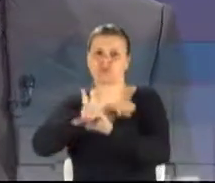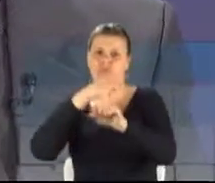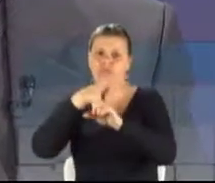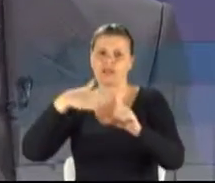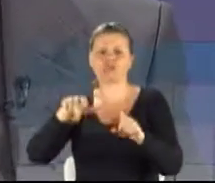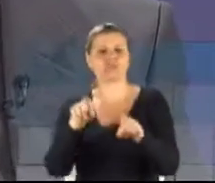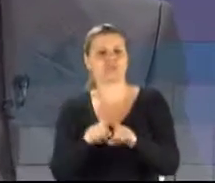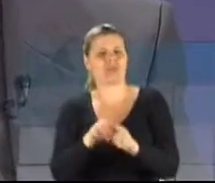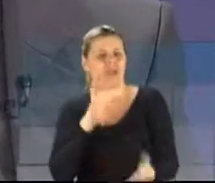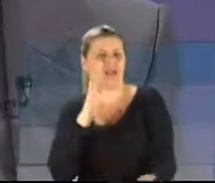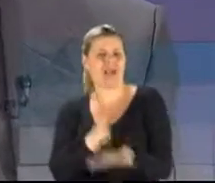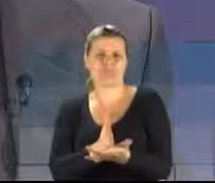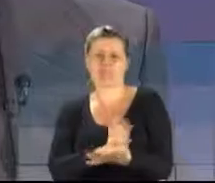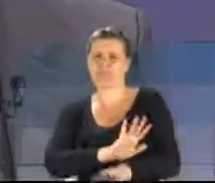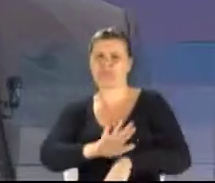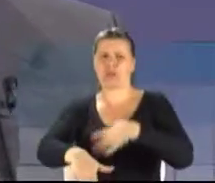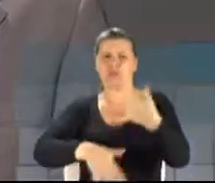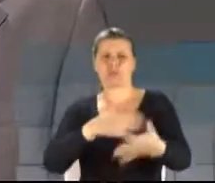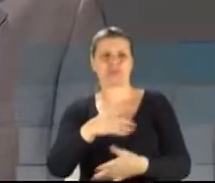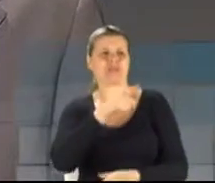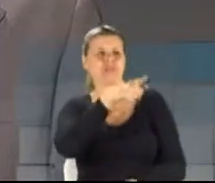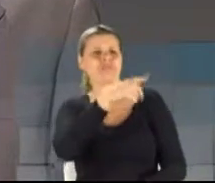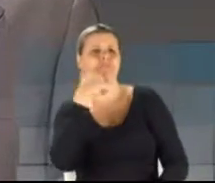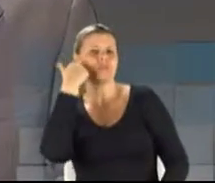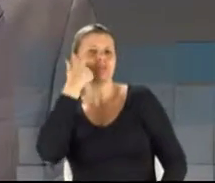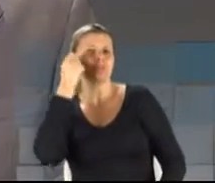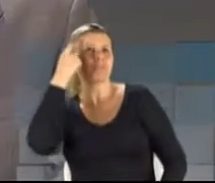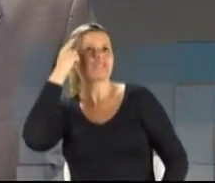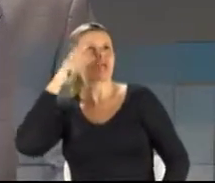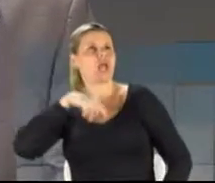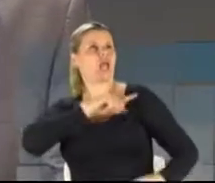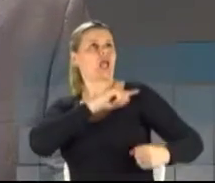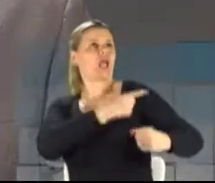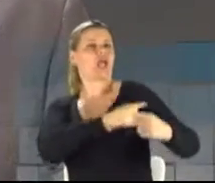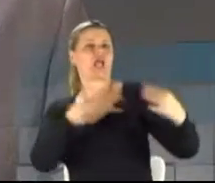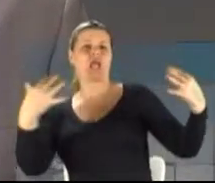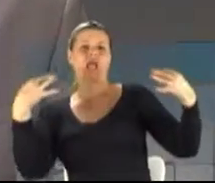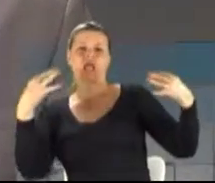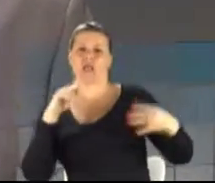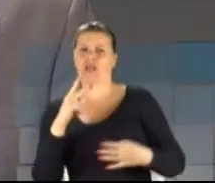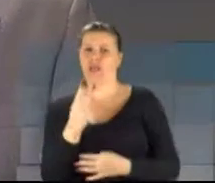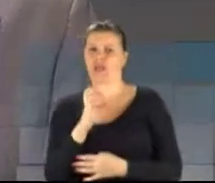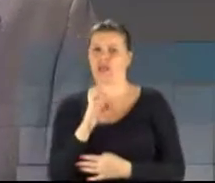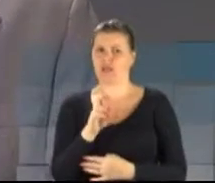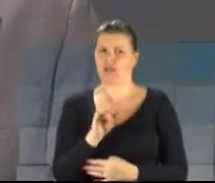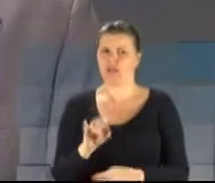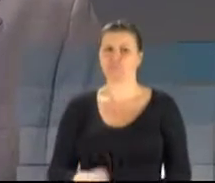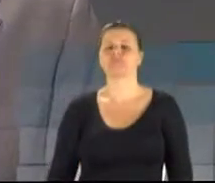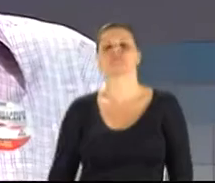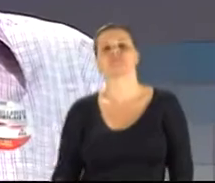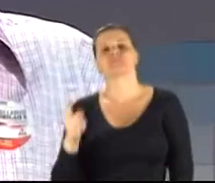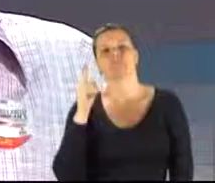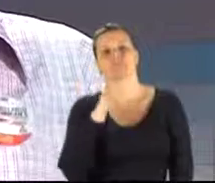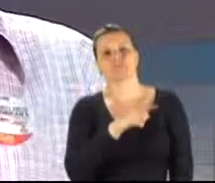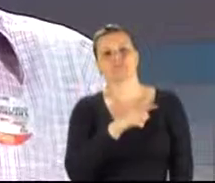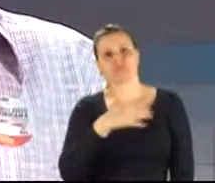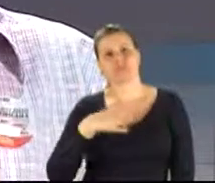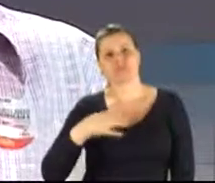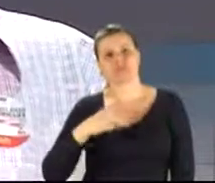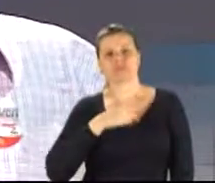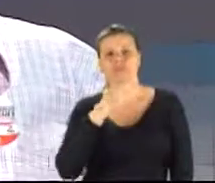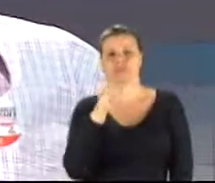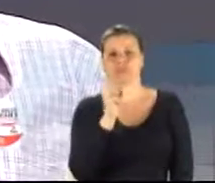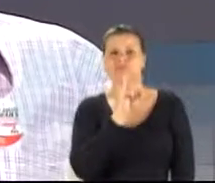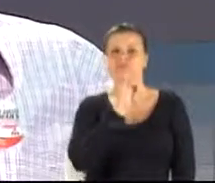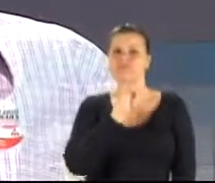acabar com essa farra de bandido chamado de herói candidato Roberto vilodre tem 30 segundos para tréplica Veja